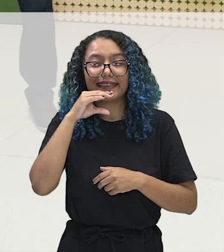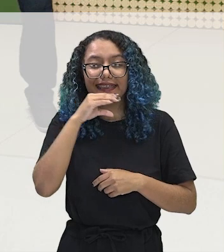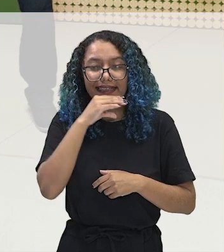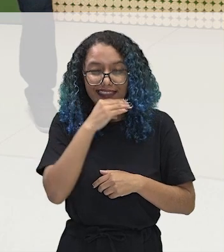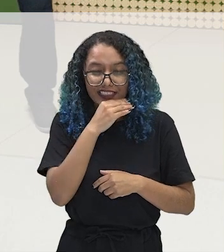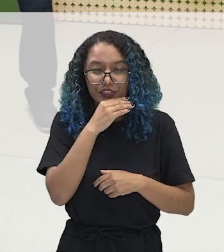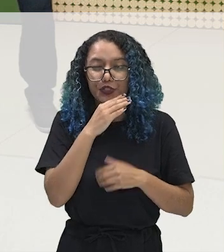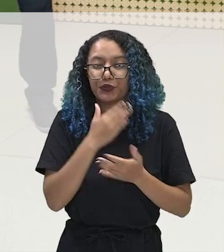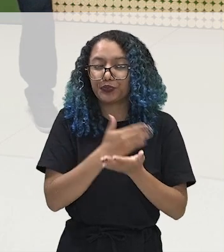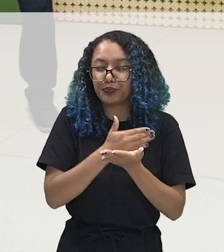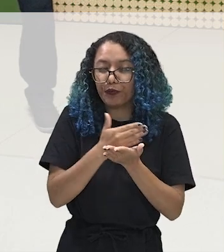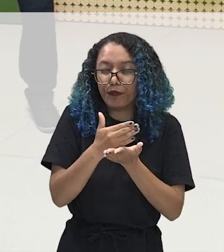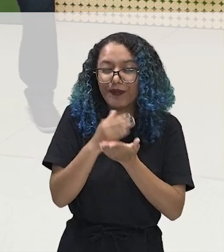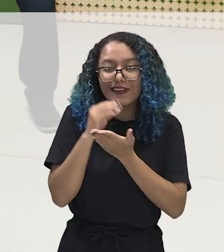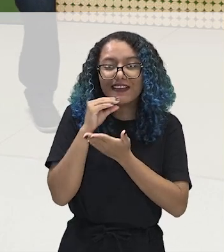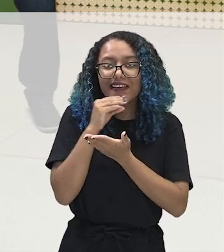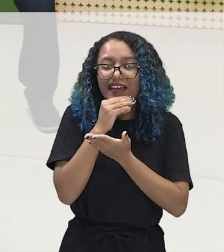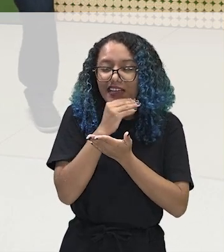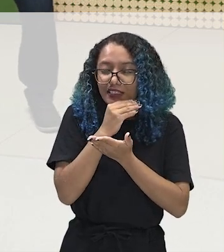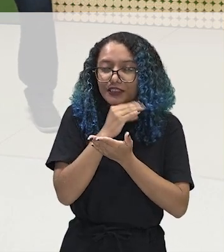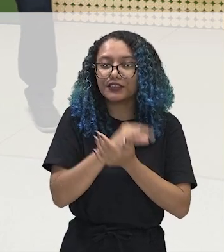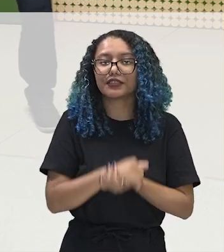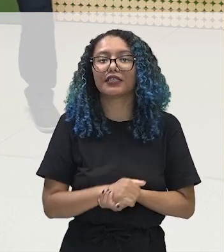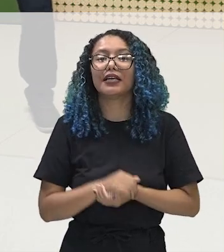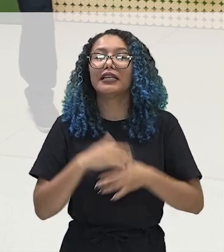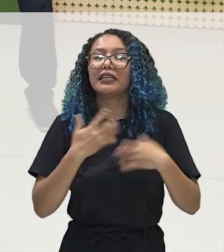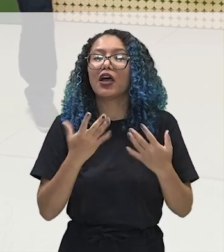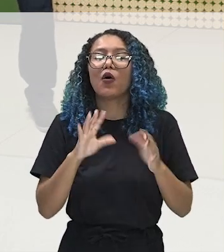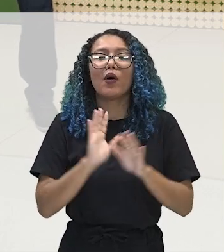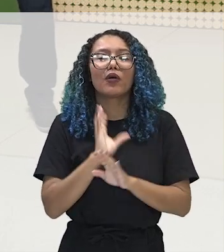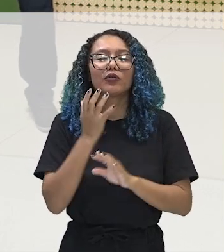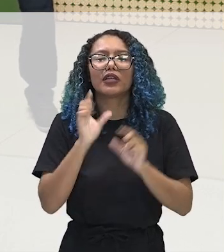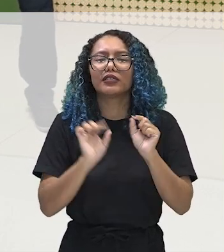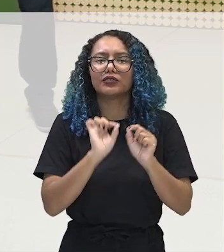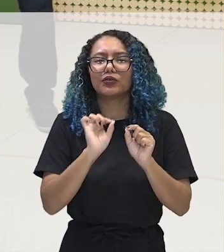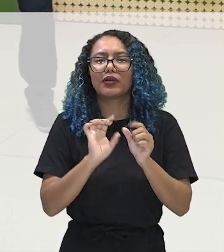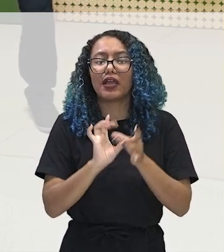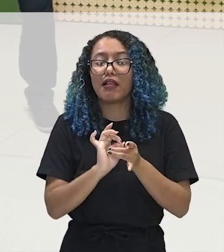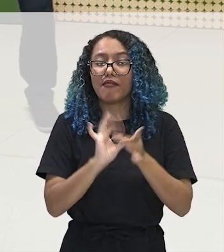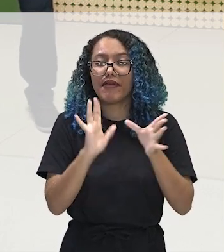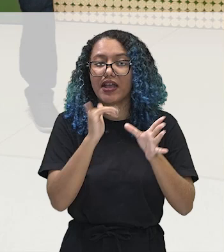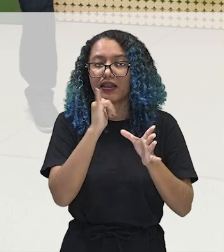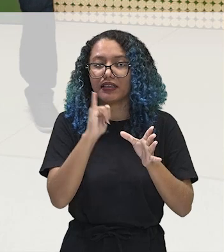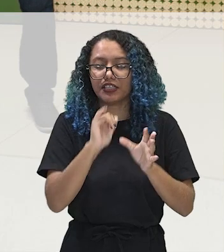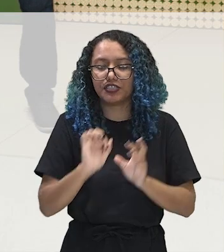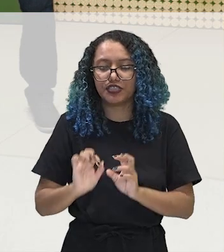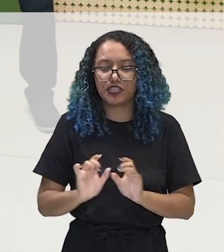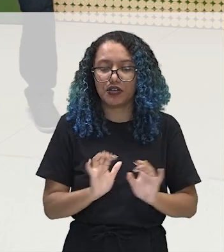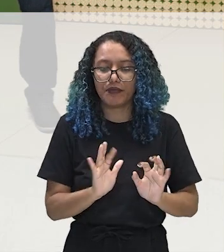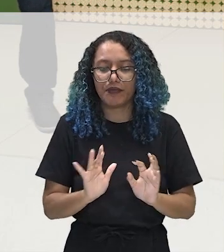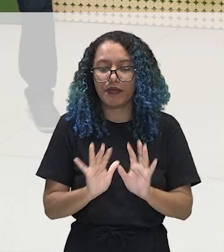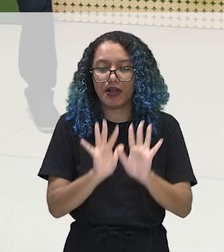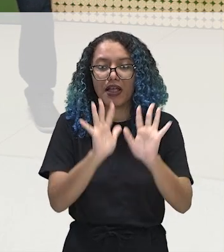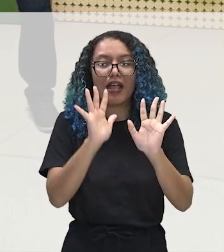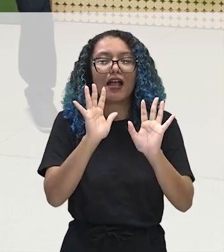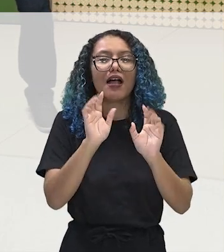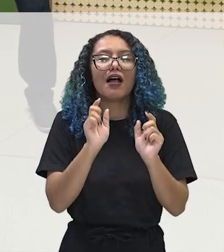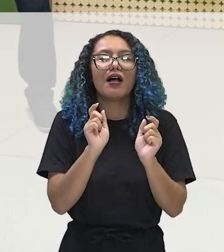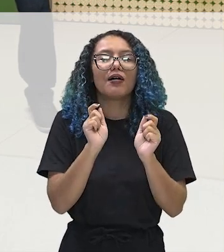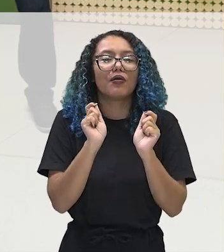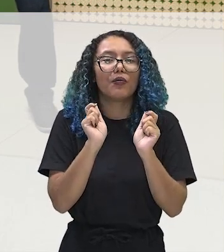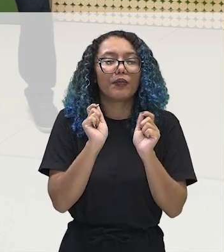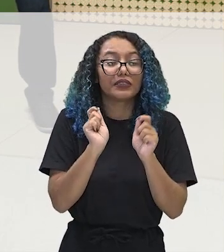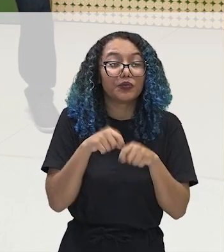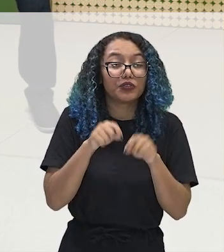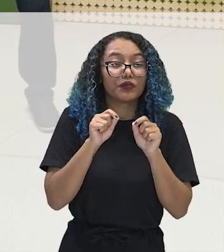Terra começa a esquentar, ela começa a liberar energia, tentando esfriar. Se